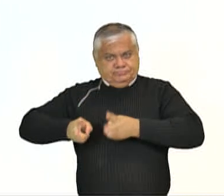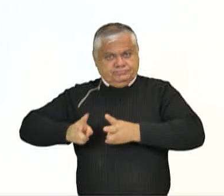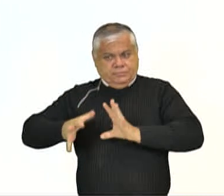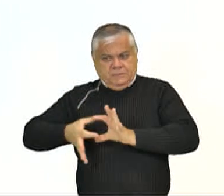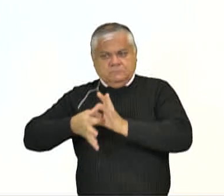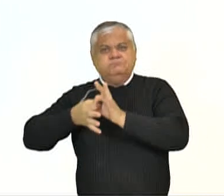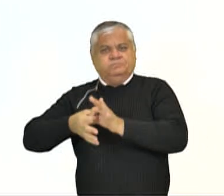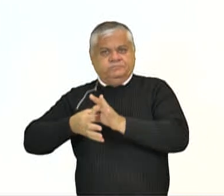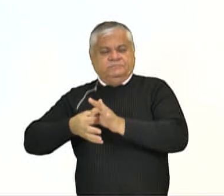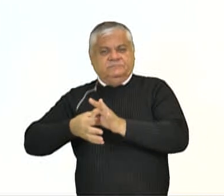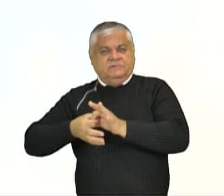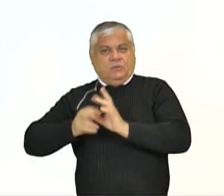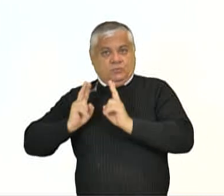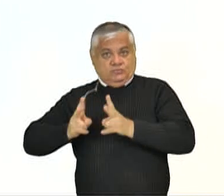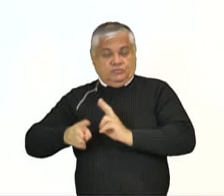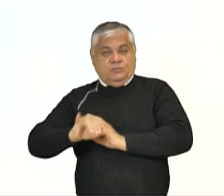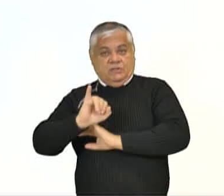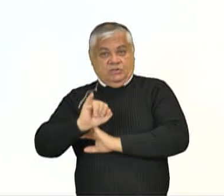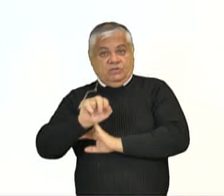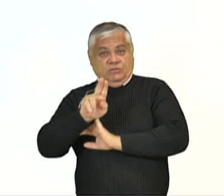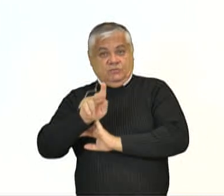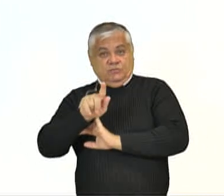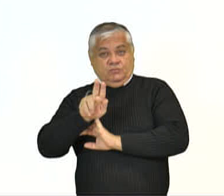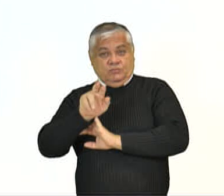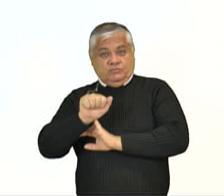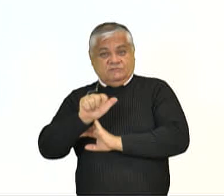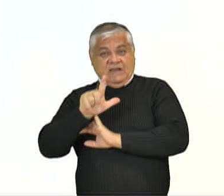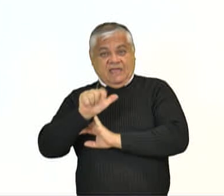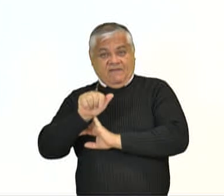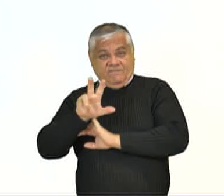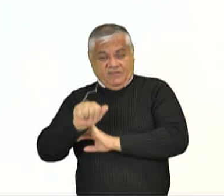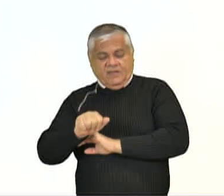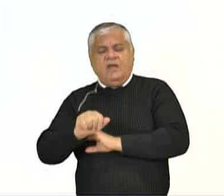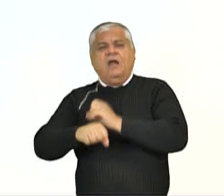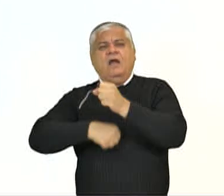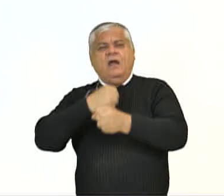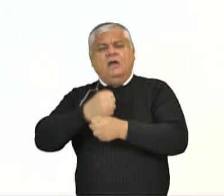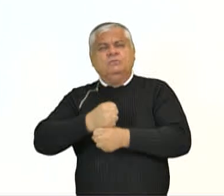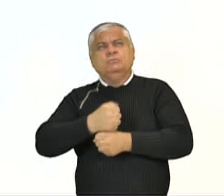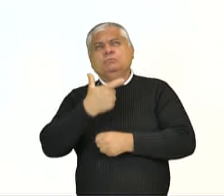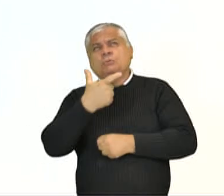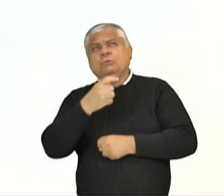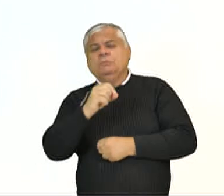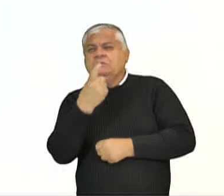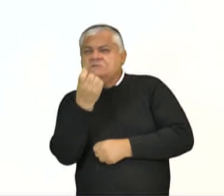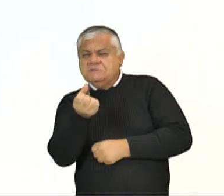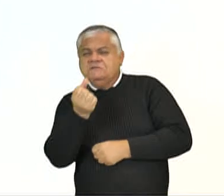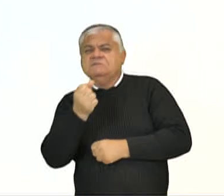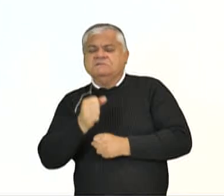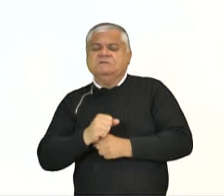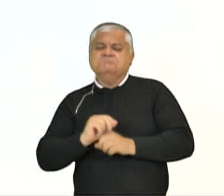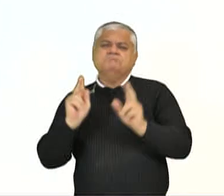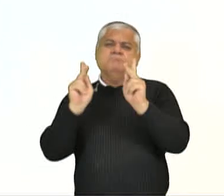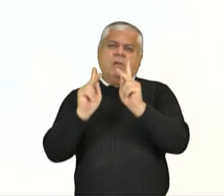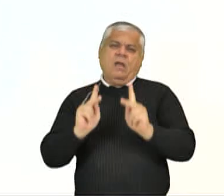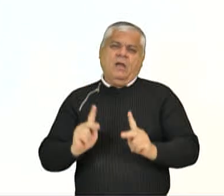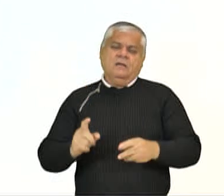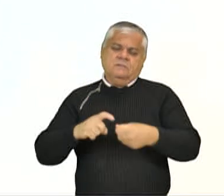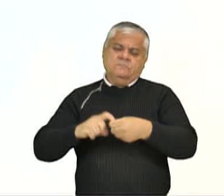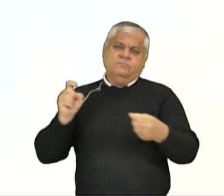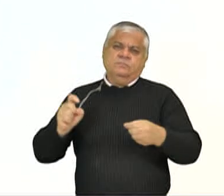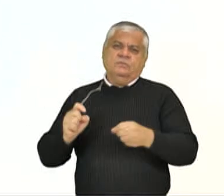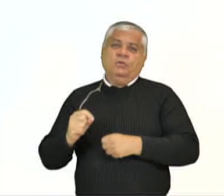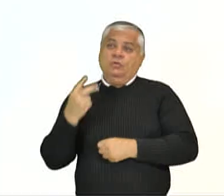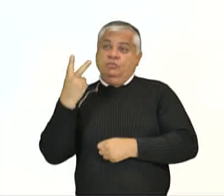ao nome Iugoslávia. E lá em 2006 elas decidiram se separar pacificamente. Deram origem a dois países,